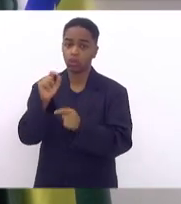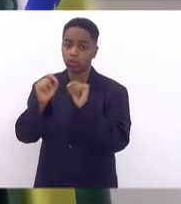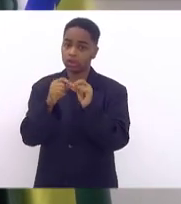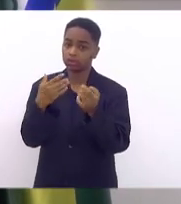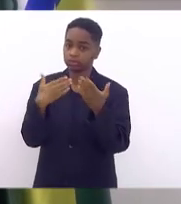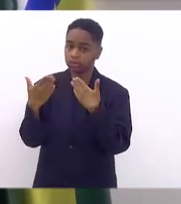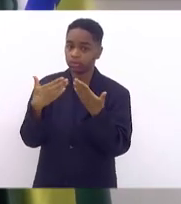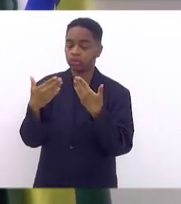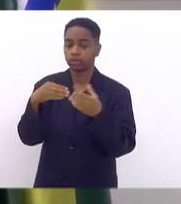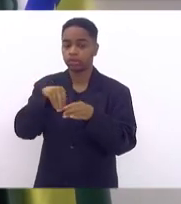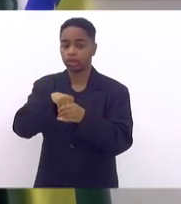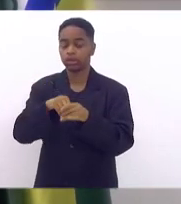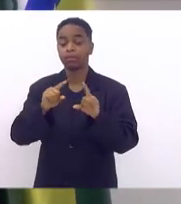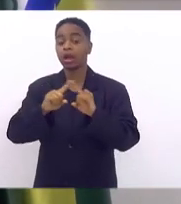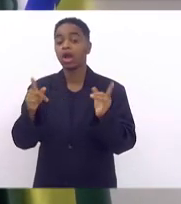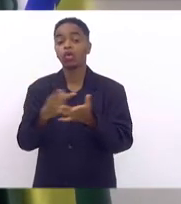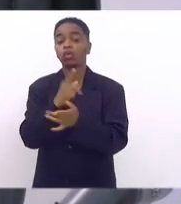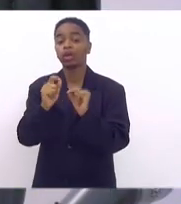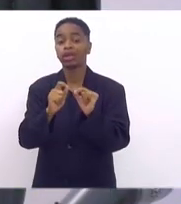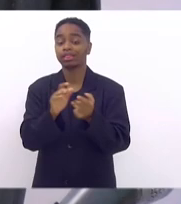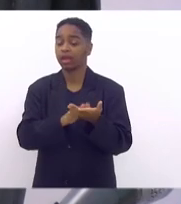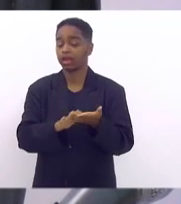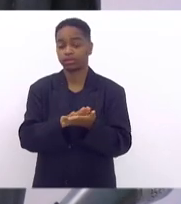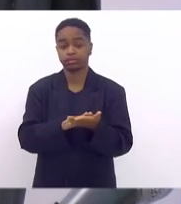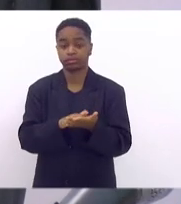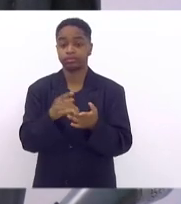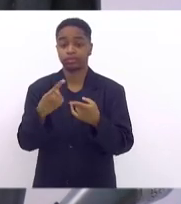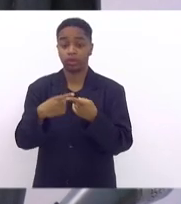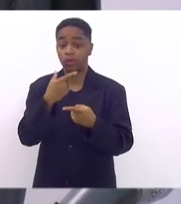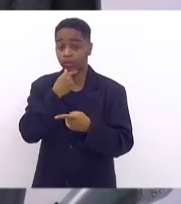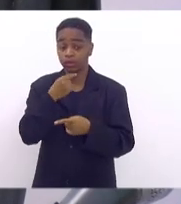ali dentro. O que que aconteceu? Nada. O